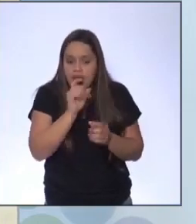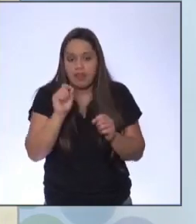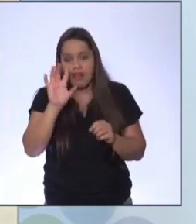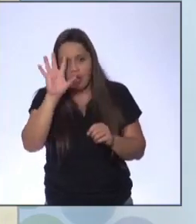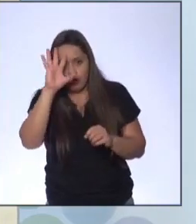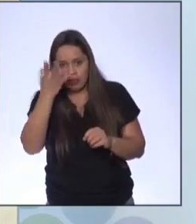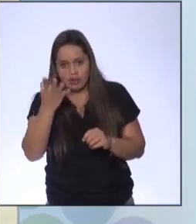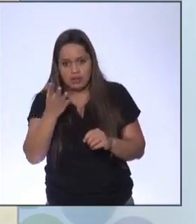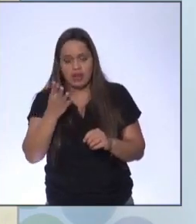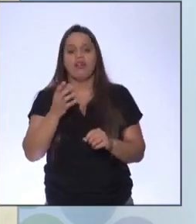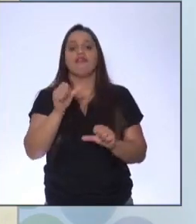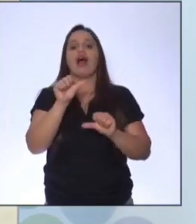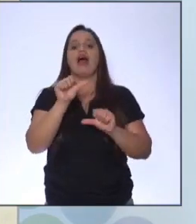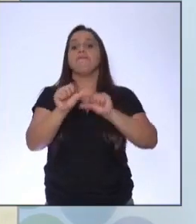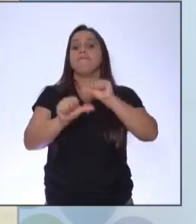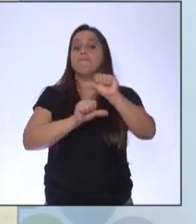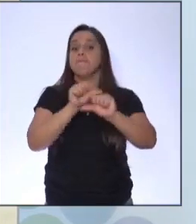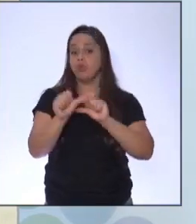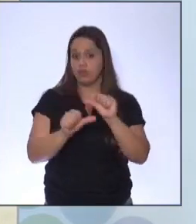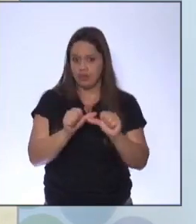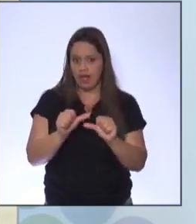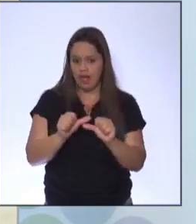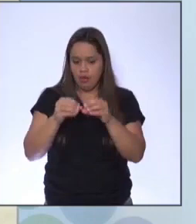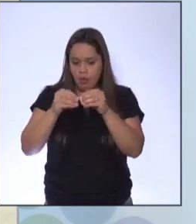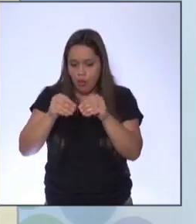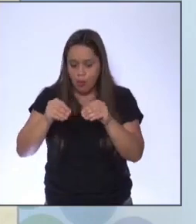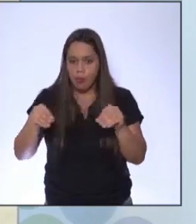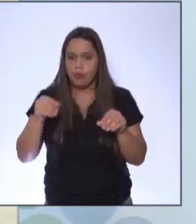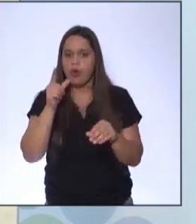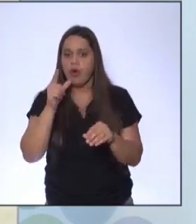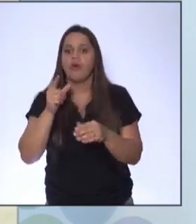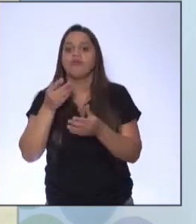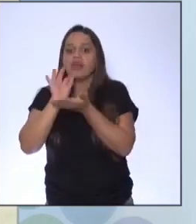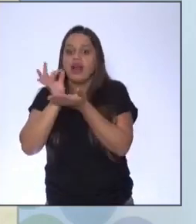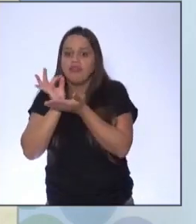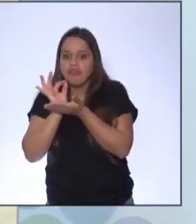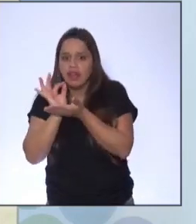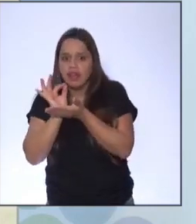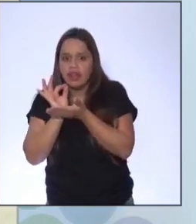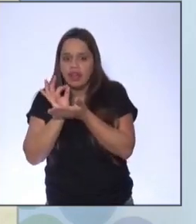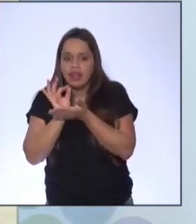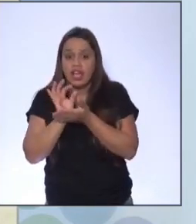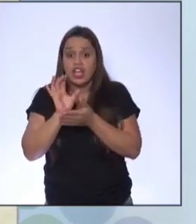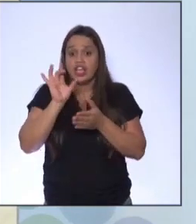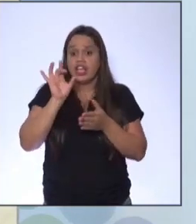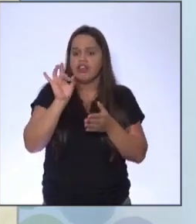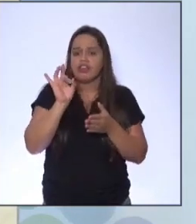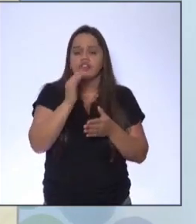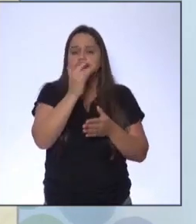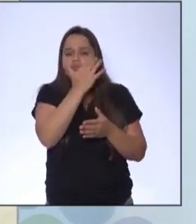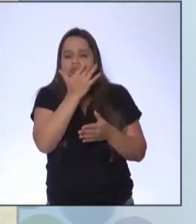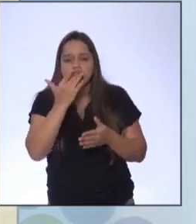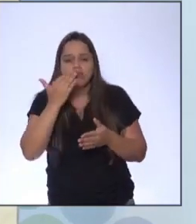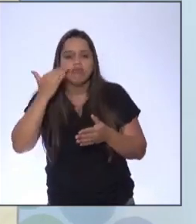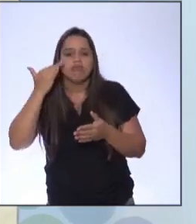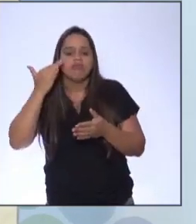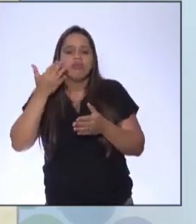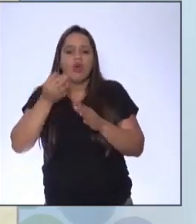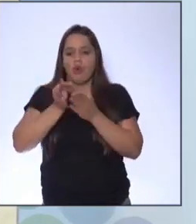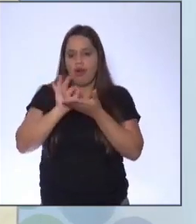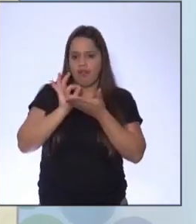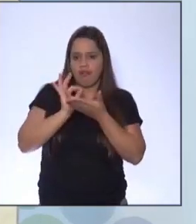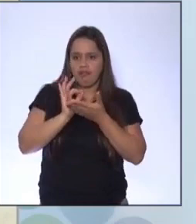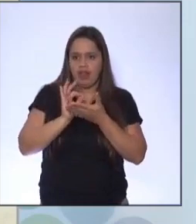vai alterar lá as moléculas e vai só colocar a essência do café, que vai filtrar lá para